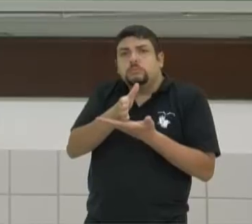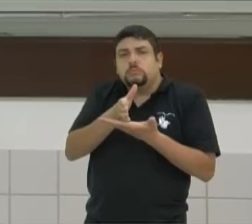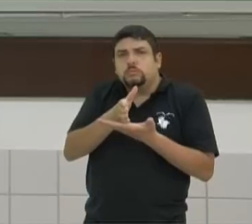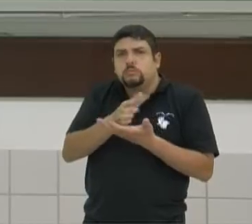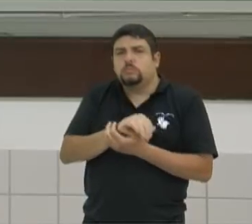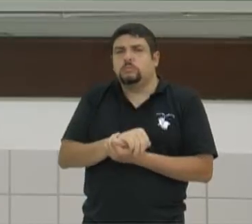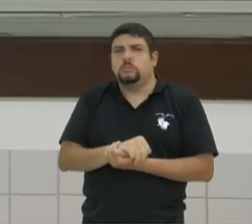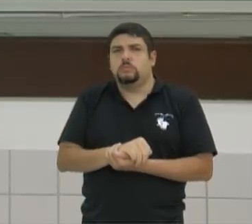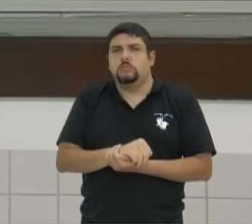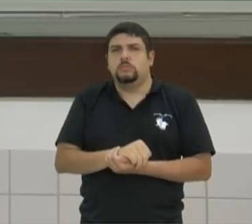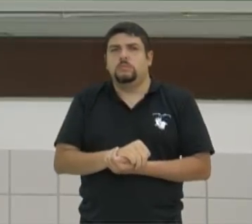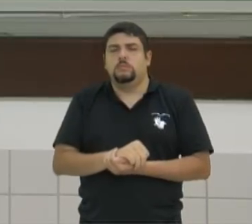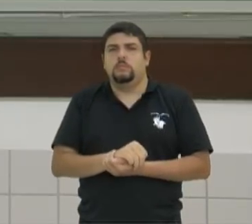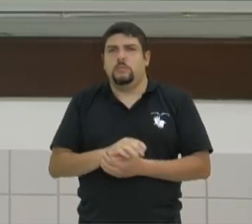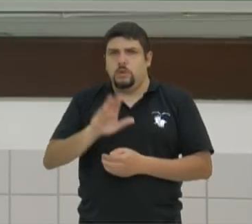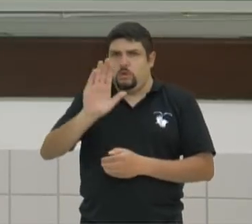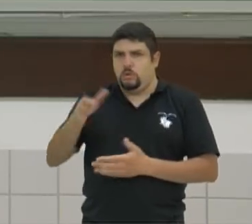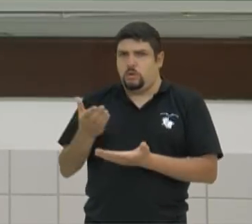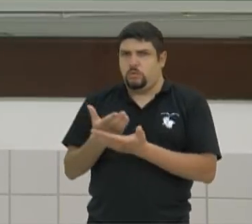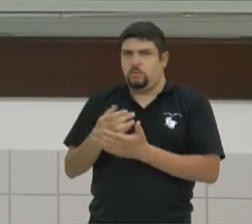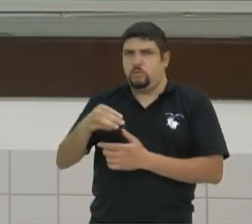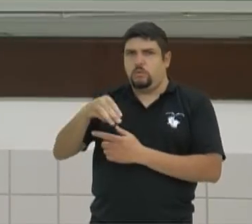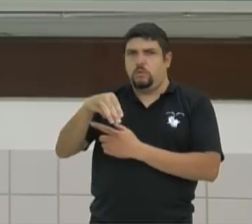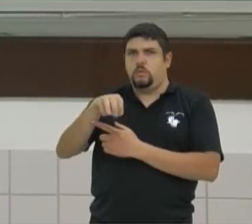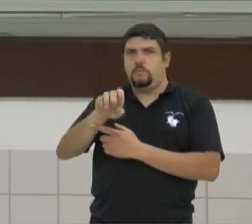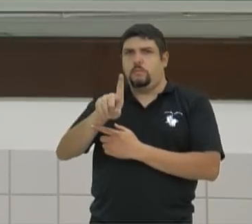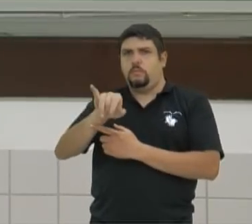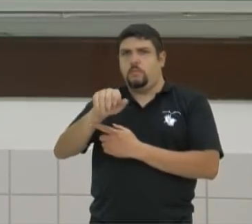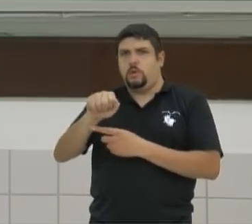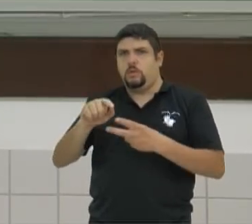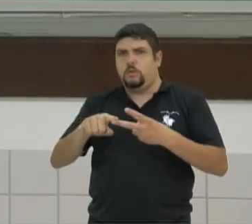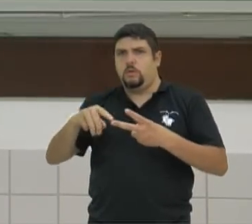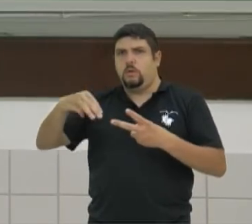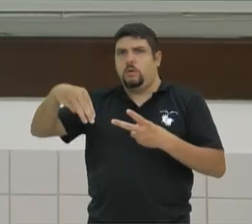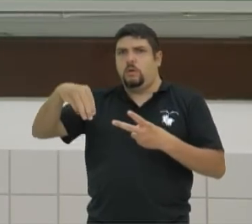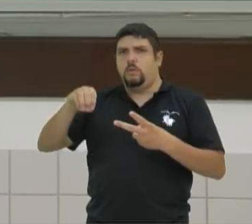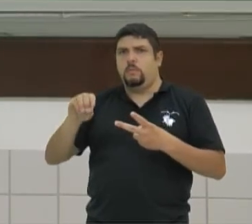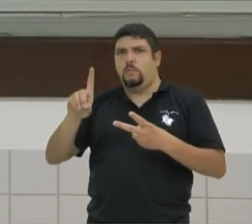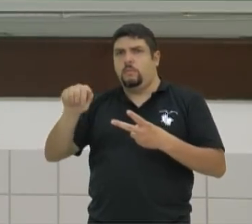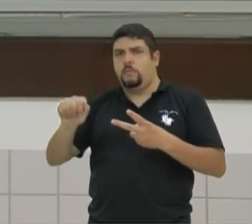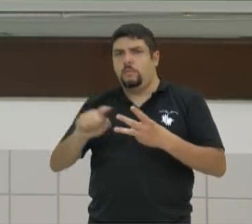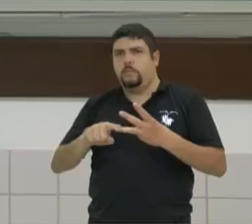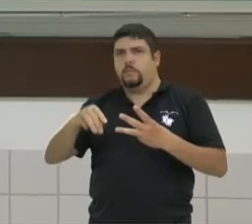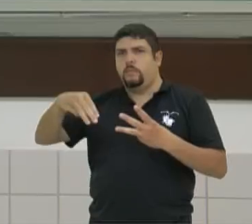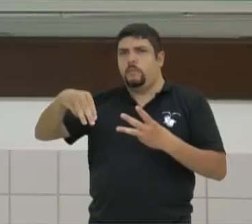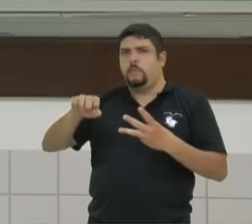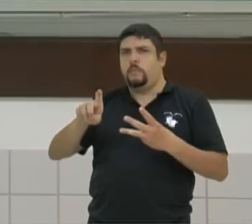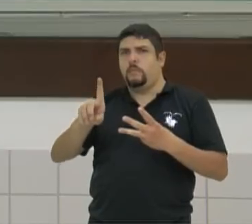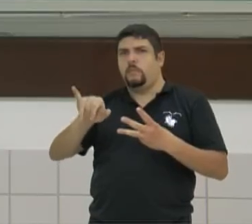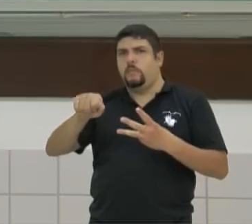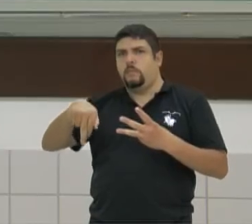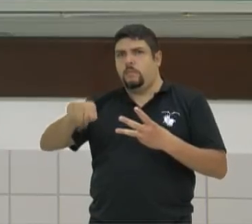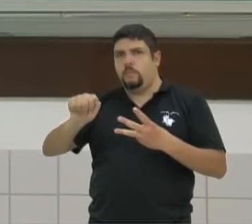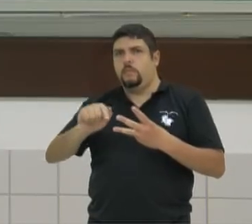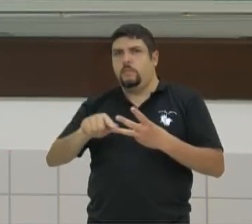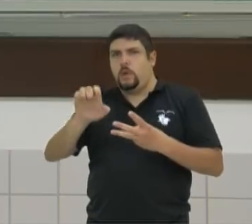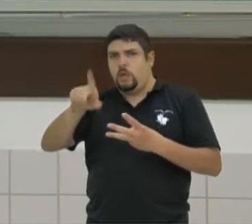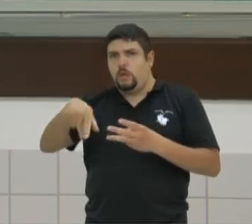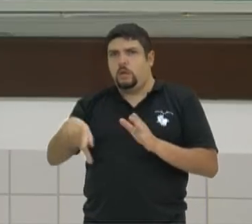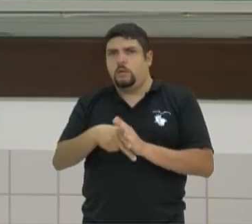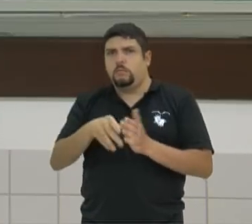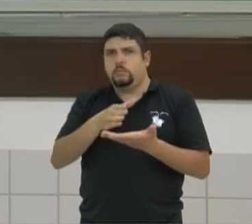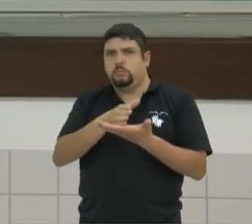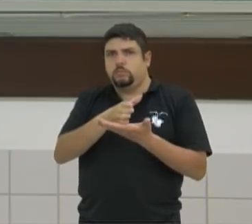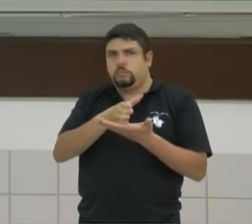nós estudamos a média, a moda e a mediana, que são medidas de tendência central. E a medida de dispersão é a amplitude. Então, se a amplitude aparece na